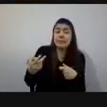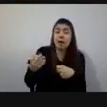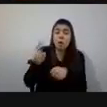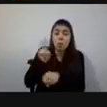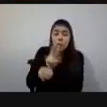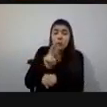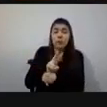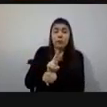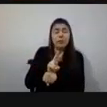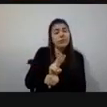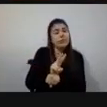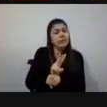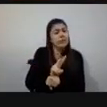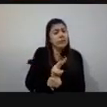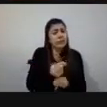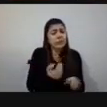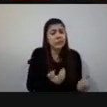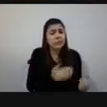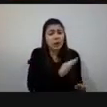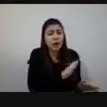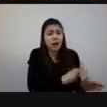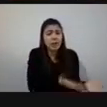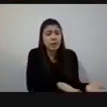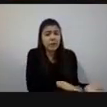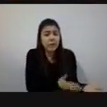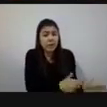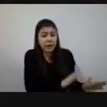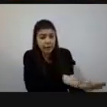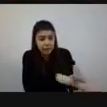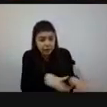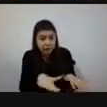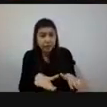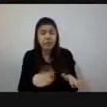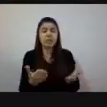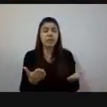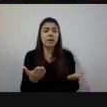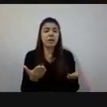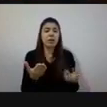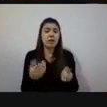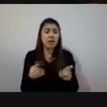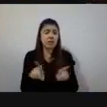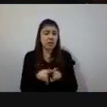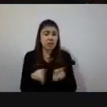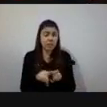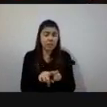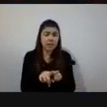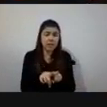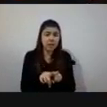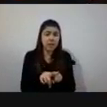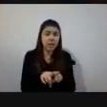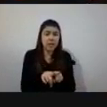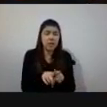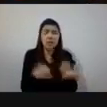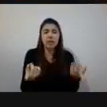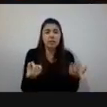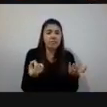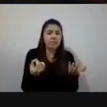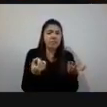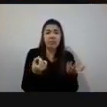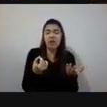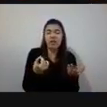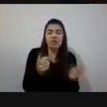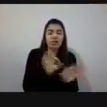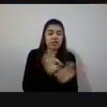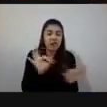cúmplices dessa violência. Aí eu fico me perguntando como essa criança vai fazer para confiar em alguém